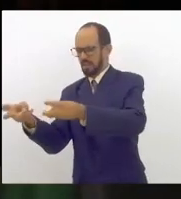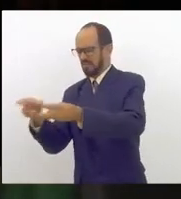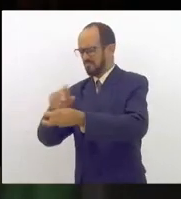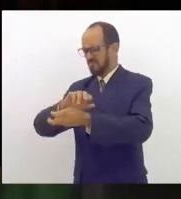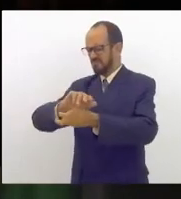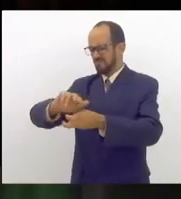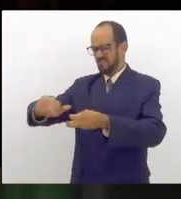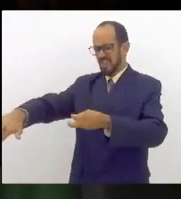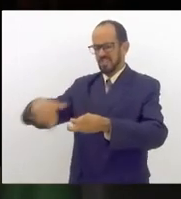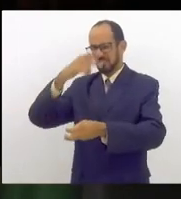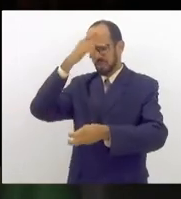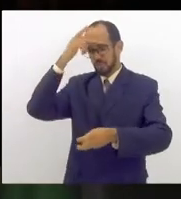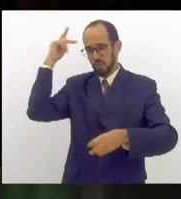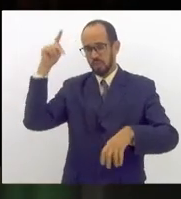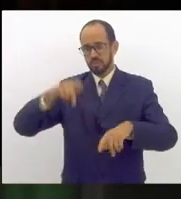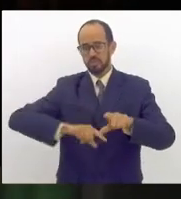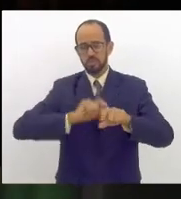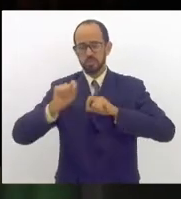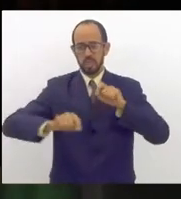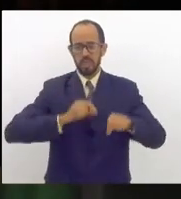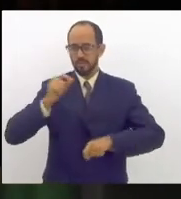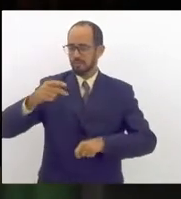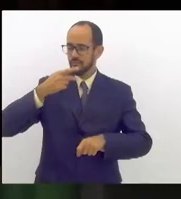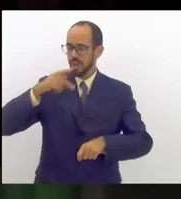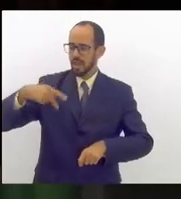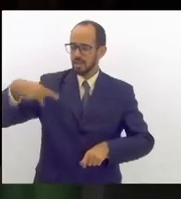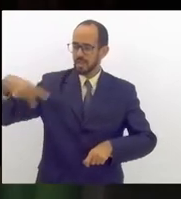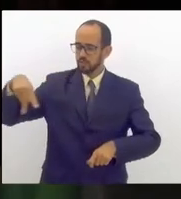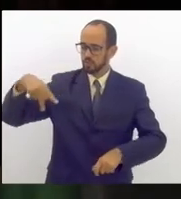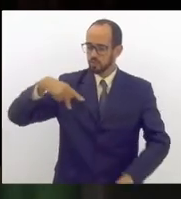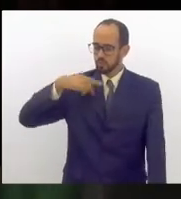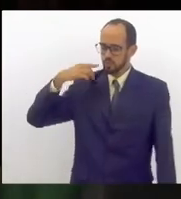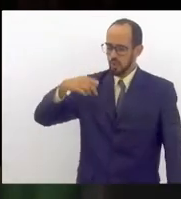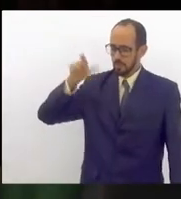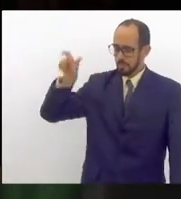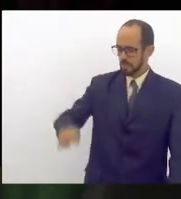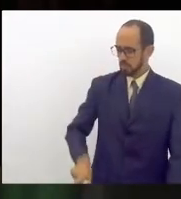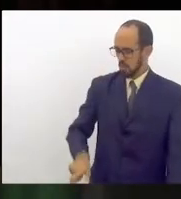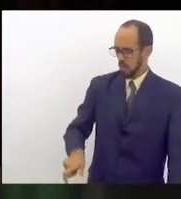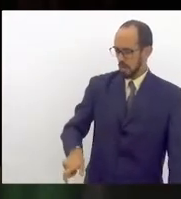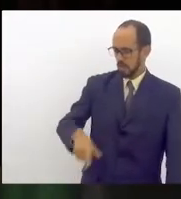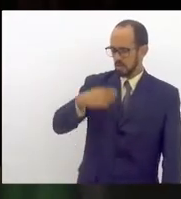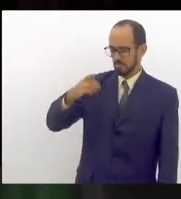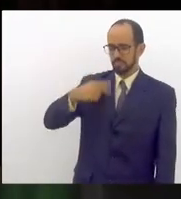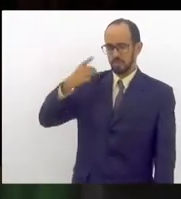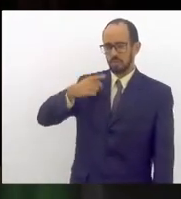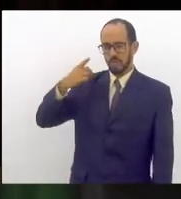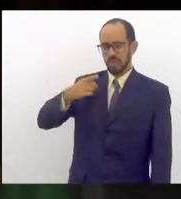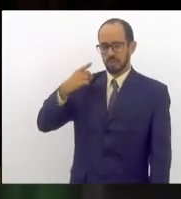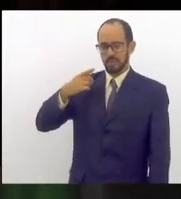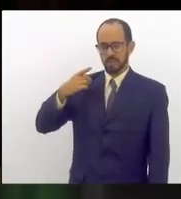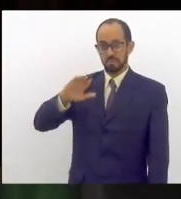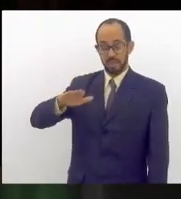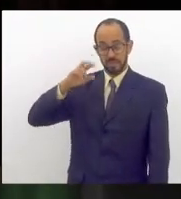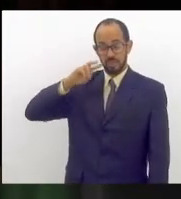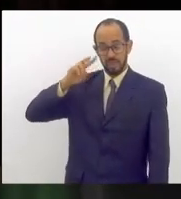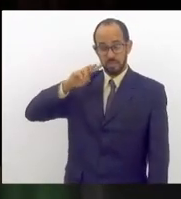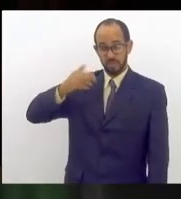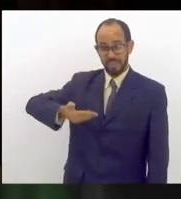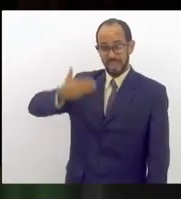falar sobre a sua pessoa como parlamentar mas eu lembro que antes de você ser uma parlamentar